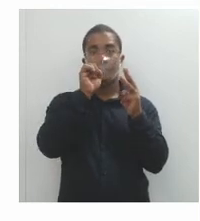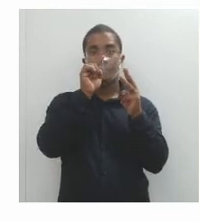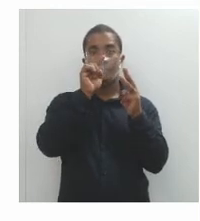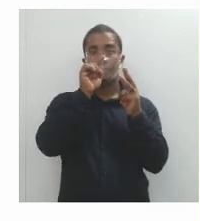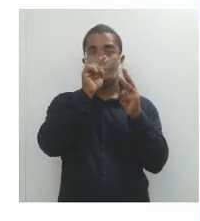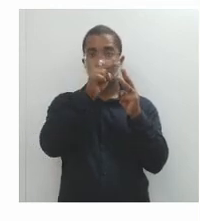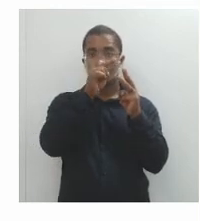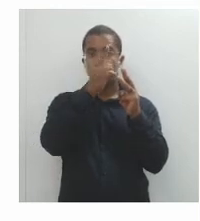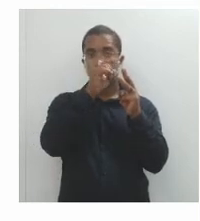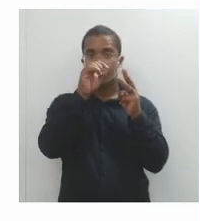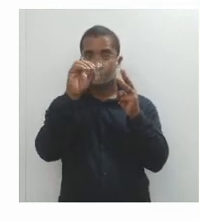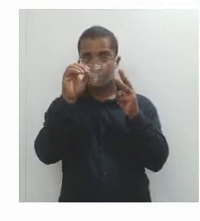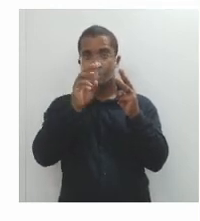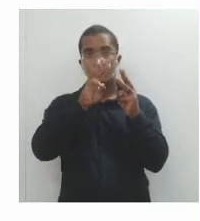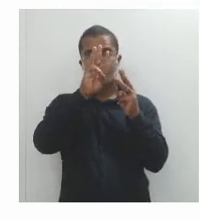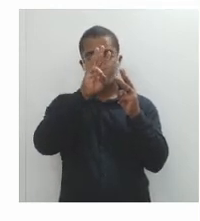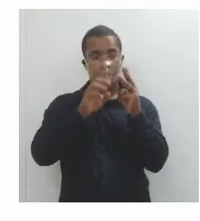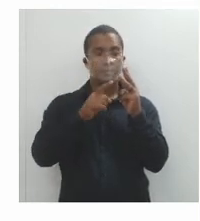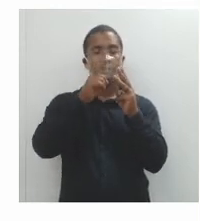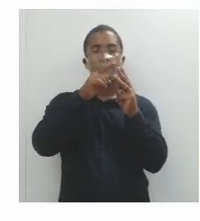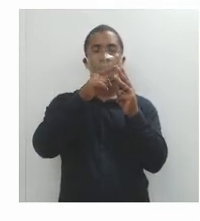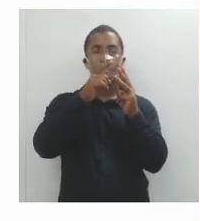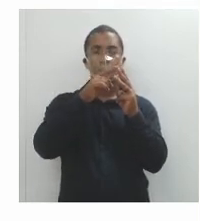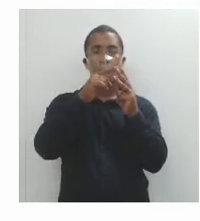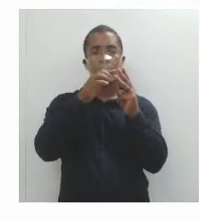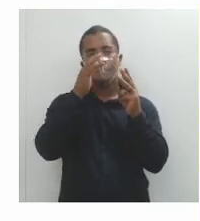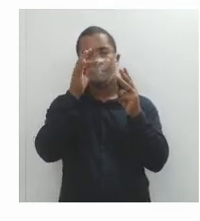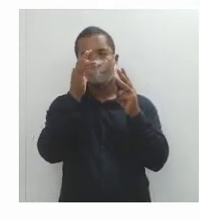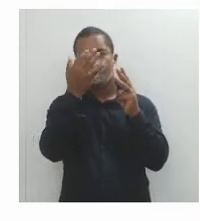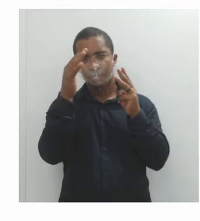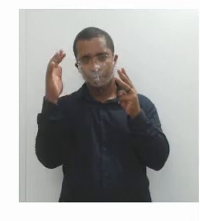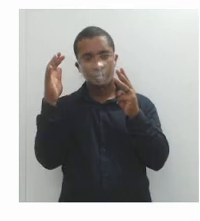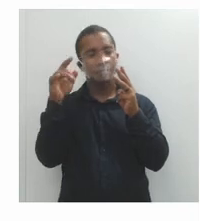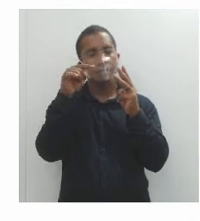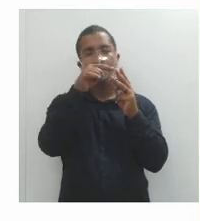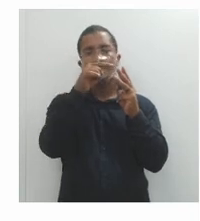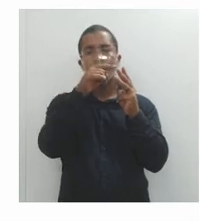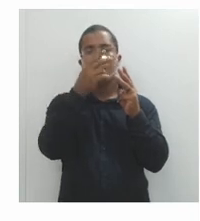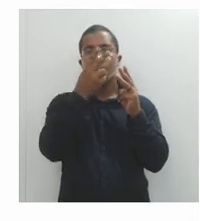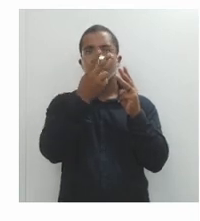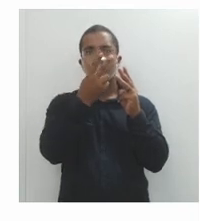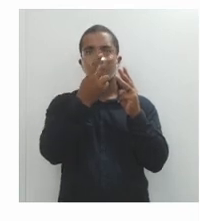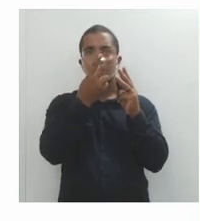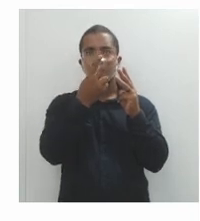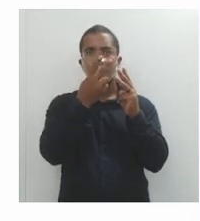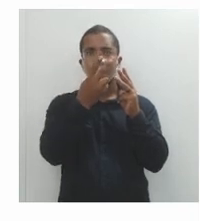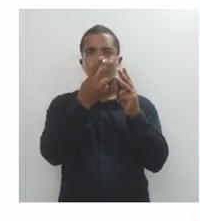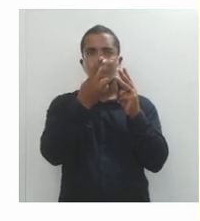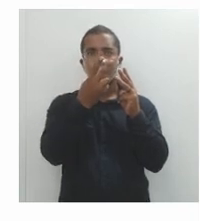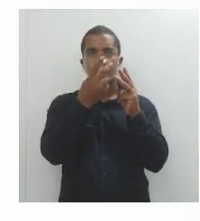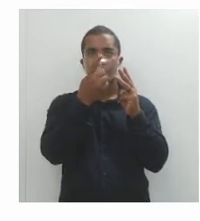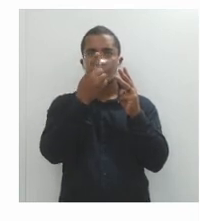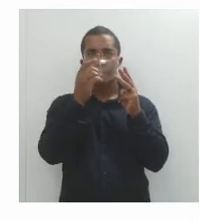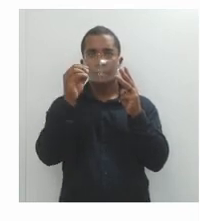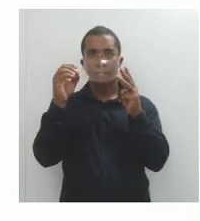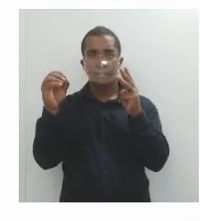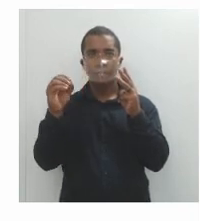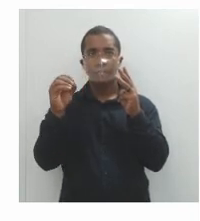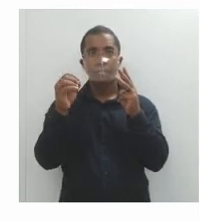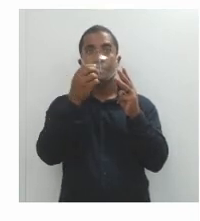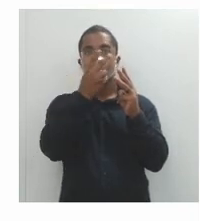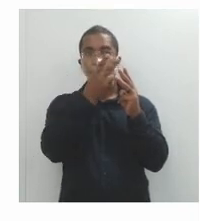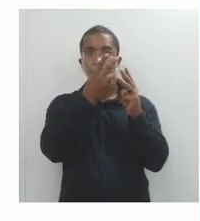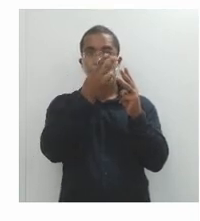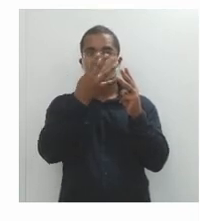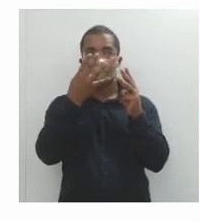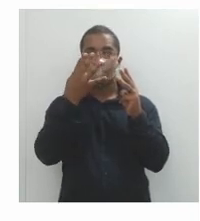Na posição primavera, 2.400 watts. Na posição inverno, 3.200 watts. Aí, ó, ele dá isso aí